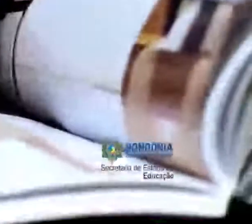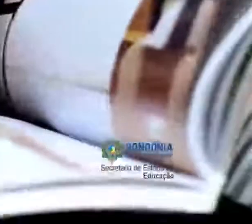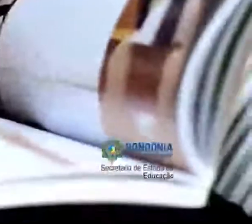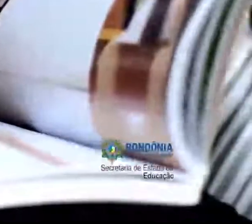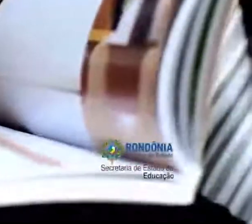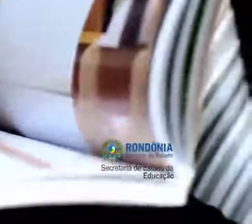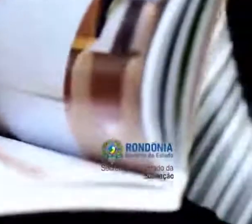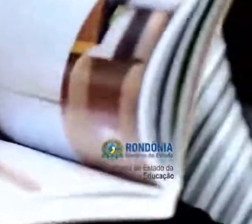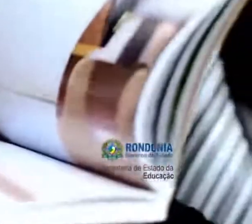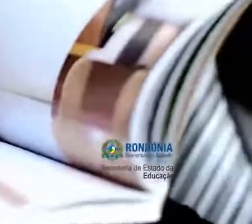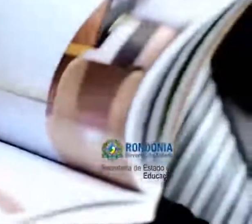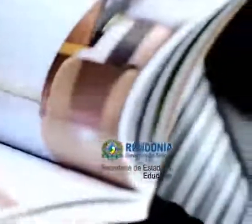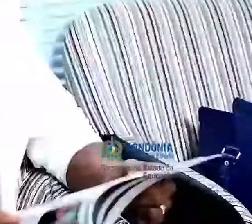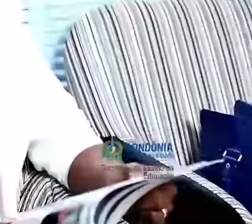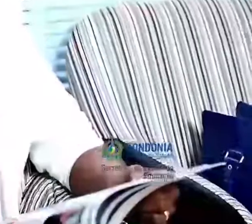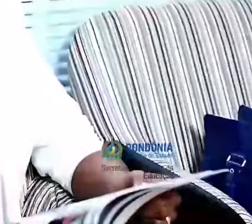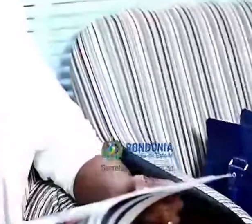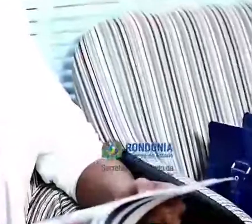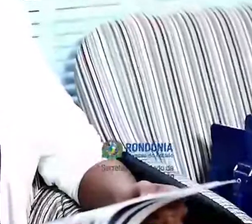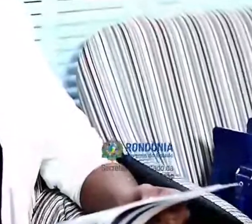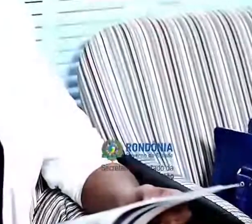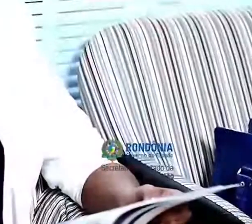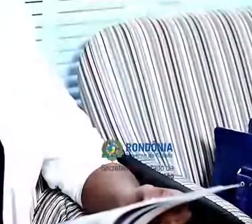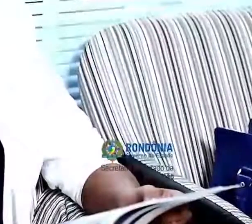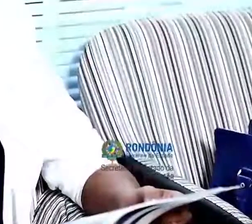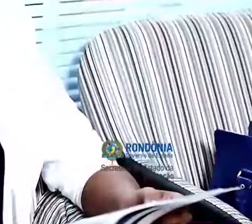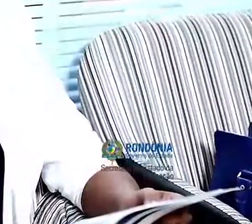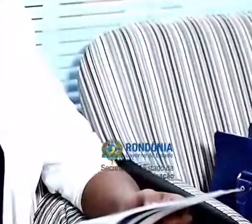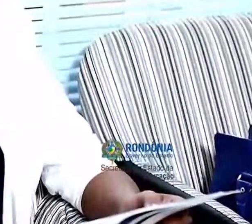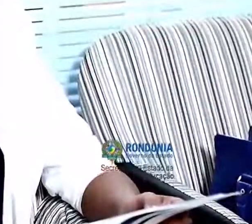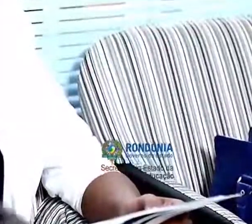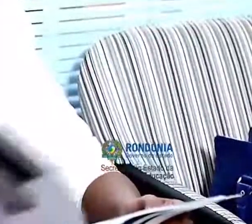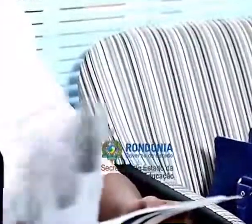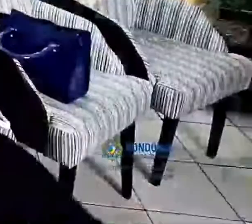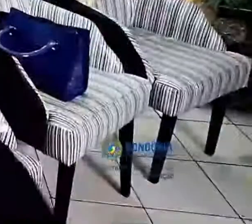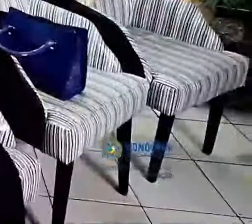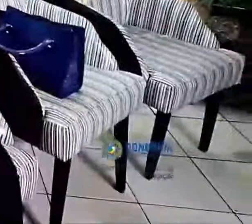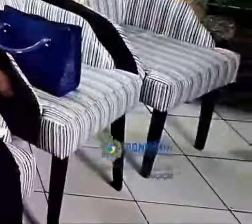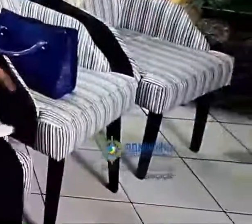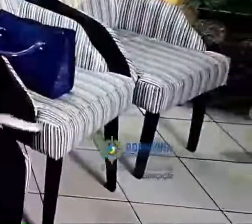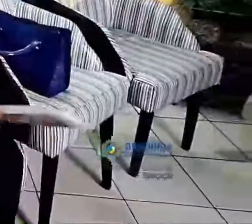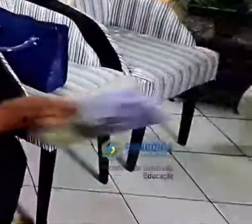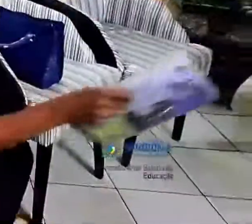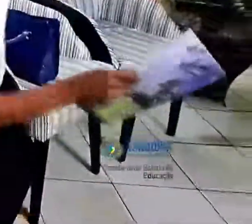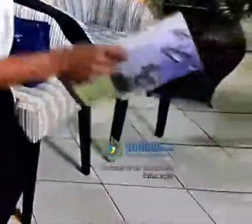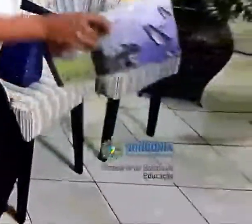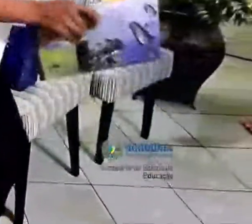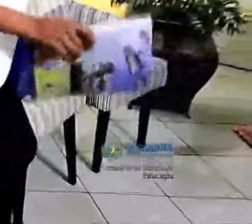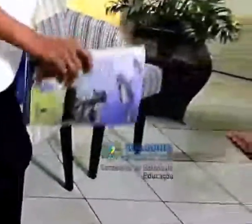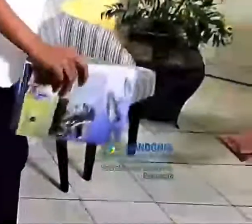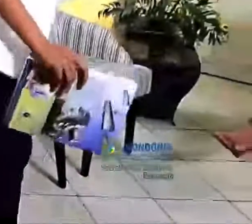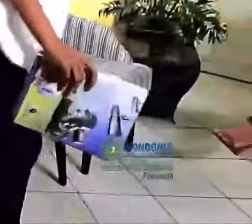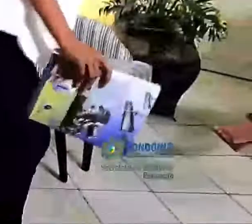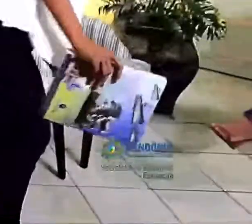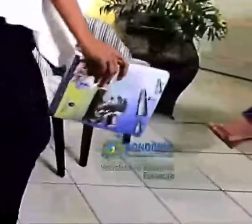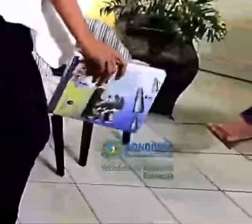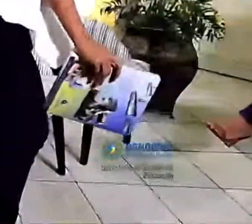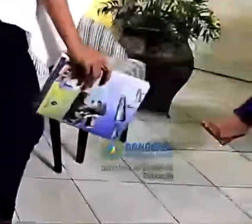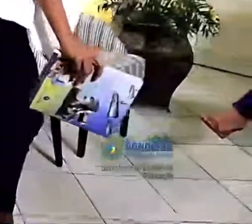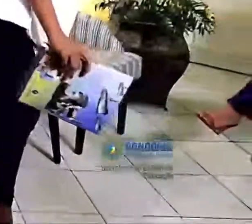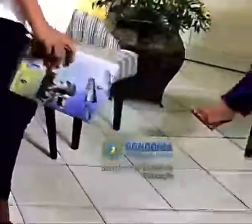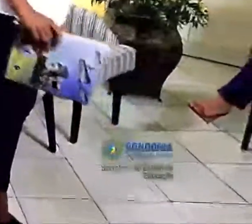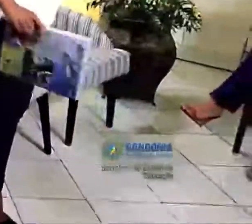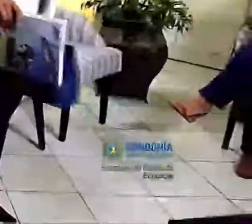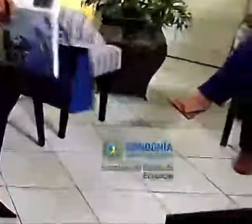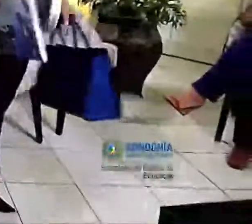uma revista, mas não se comporta como se estivesse ansiosa ou preocupada. Viu? Ela ficou com a vaga que seria do colega